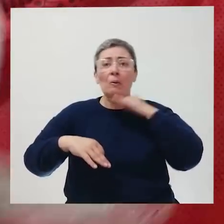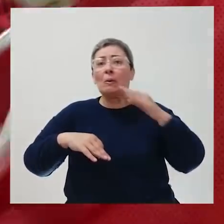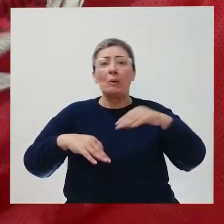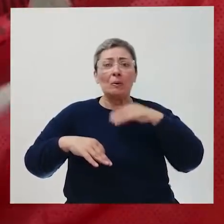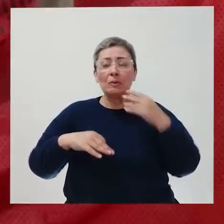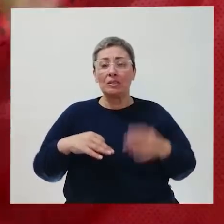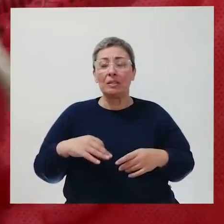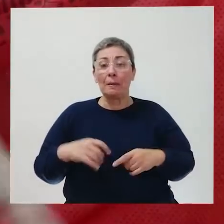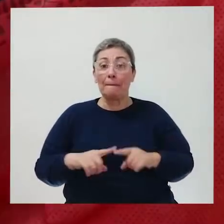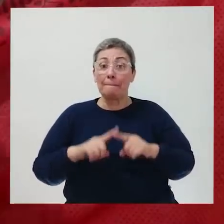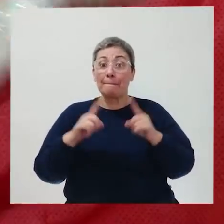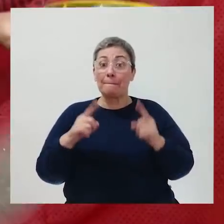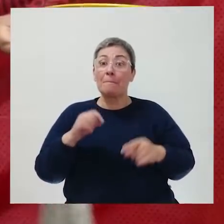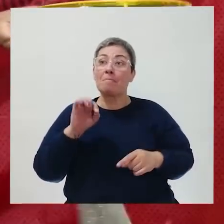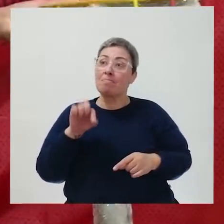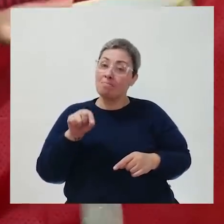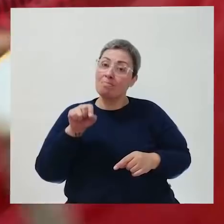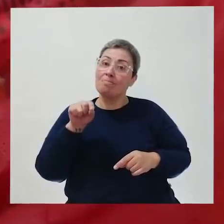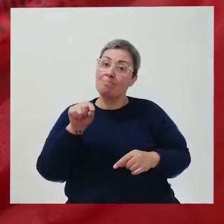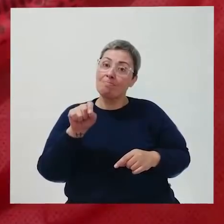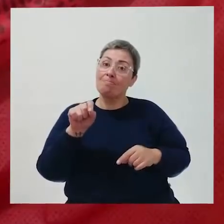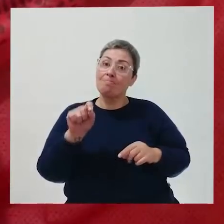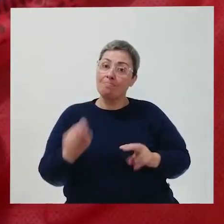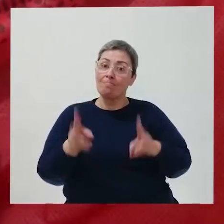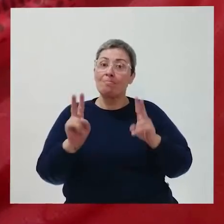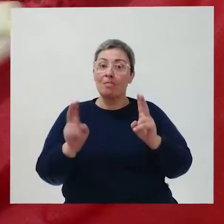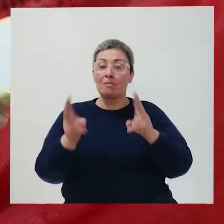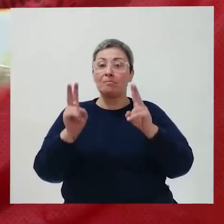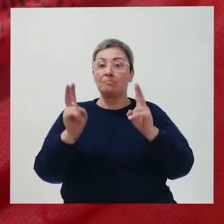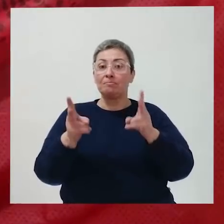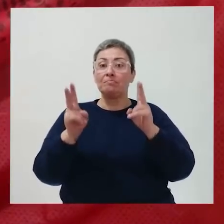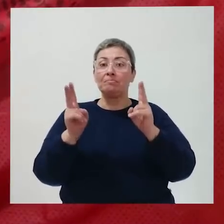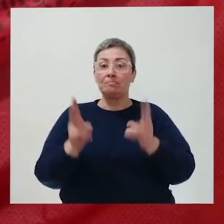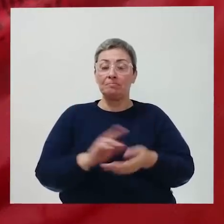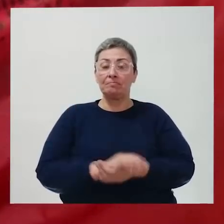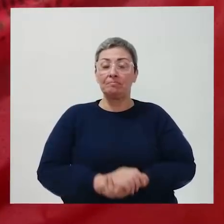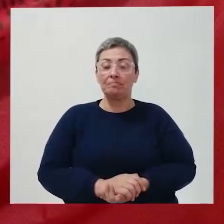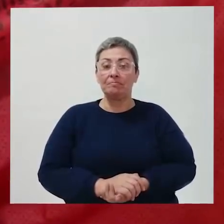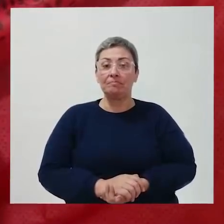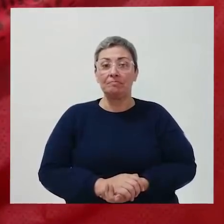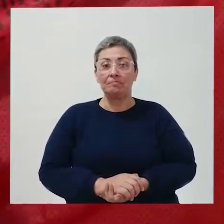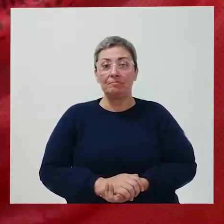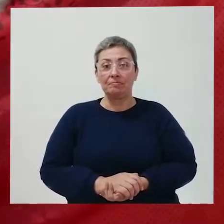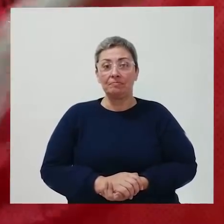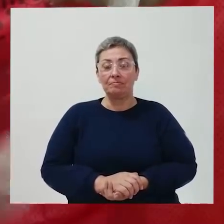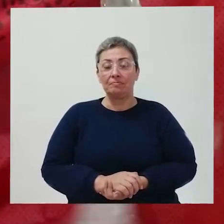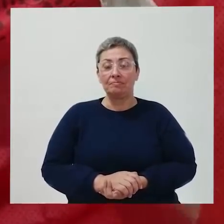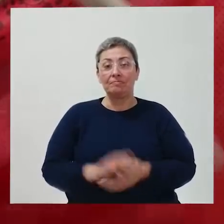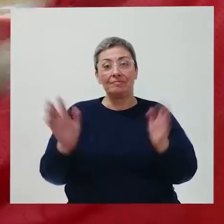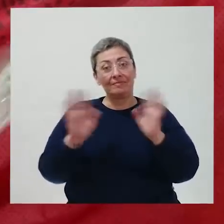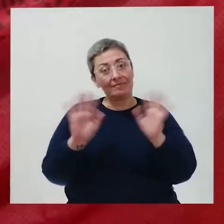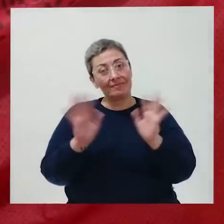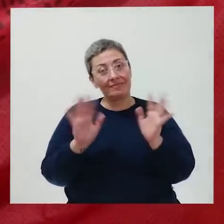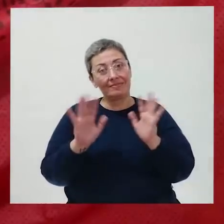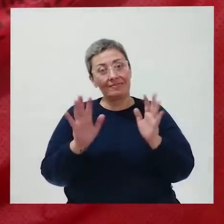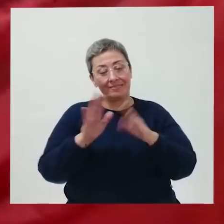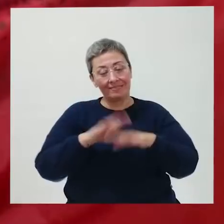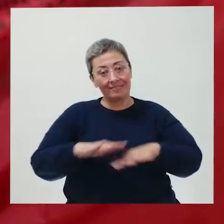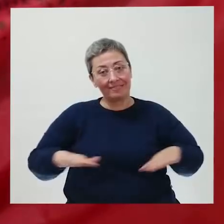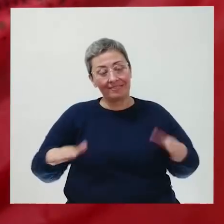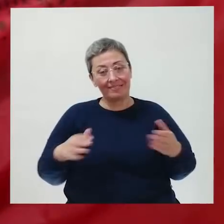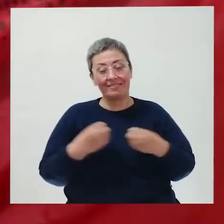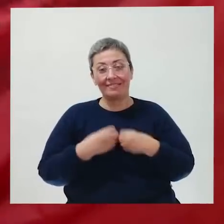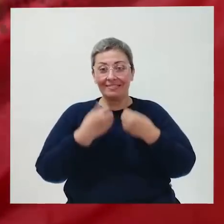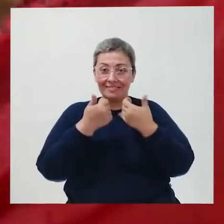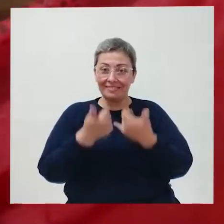sacudi, sacudi, mas a formiguinha não parava de subir. Olá,